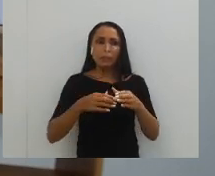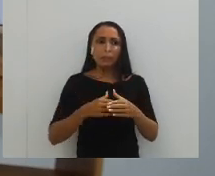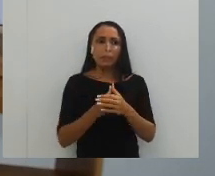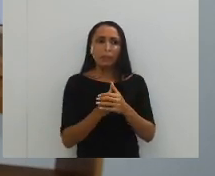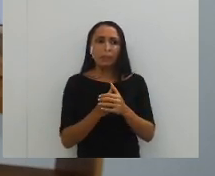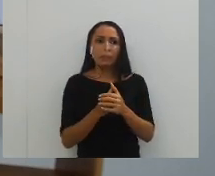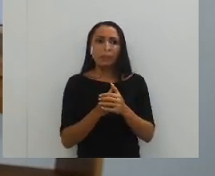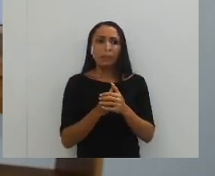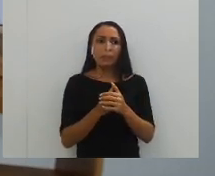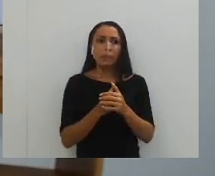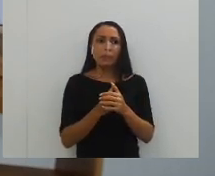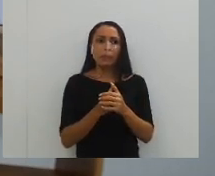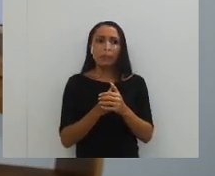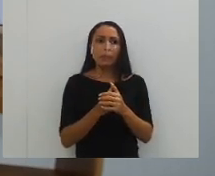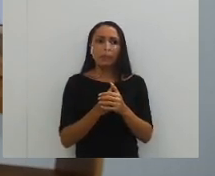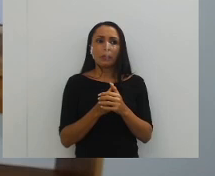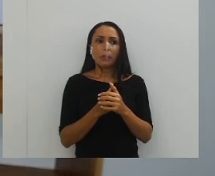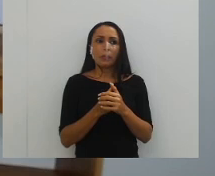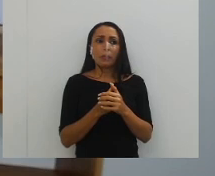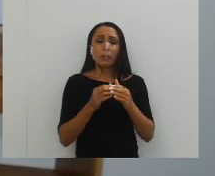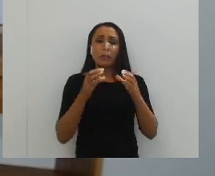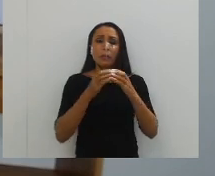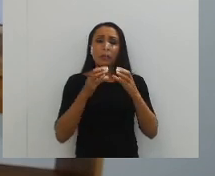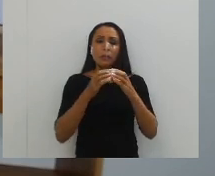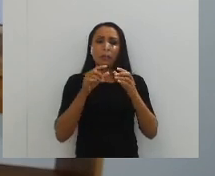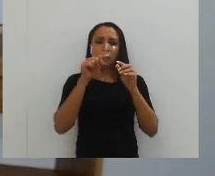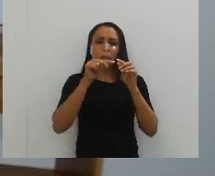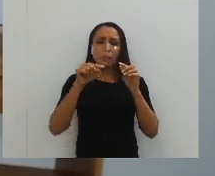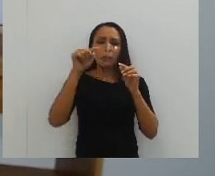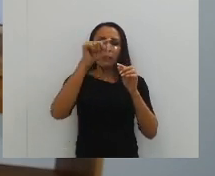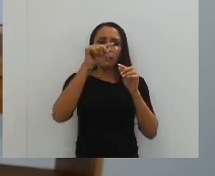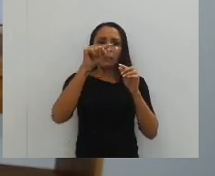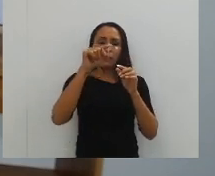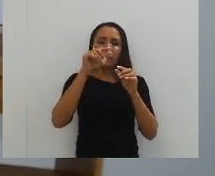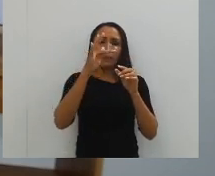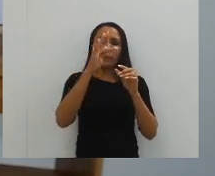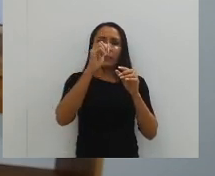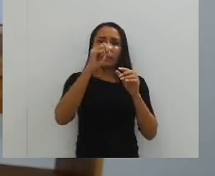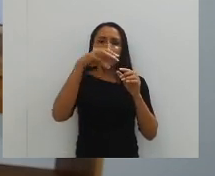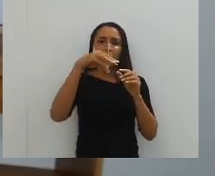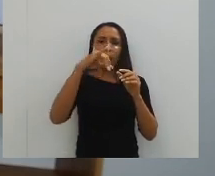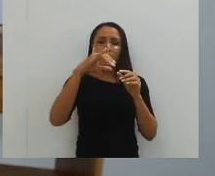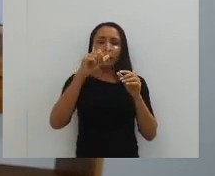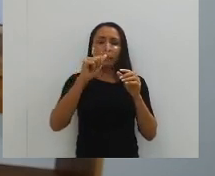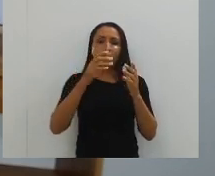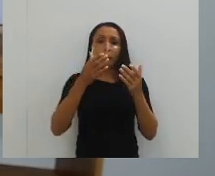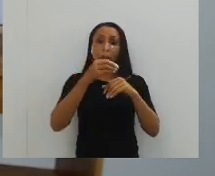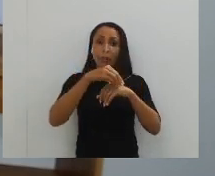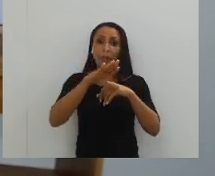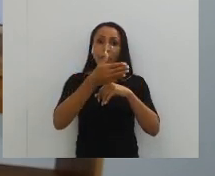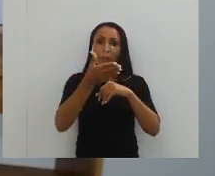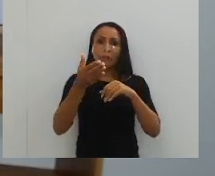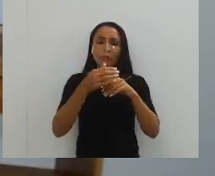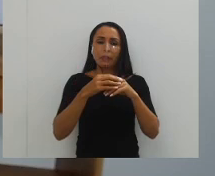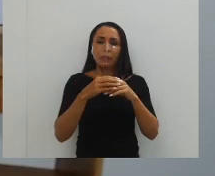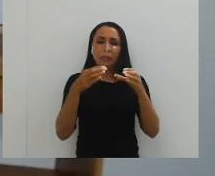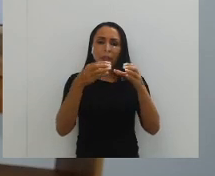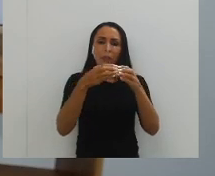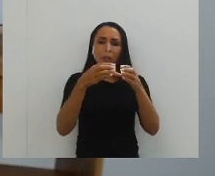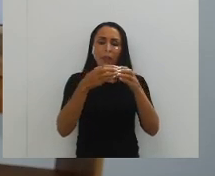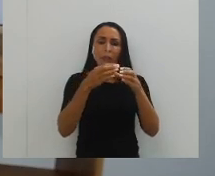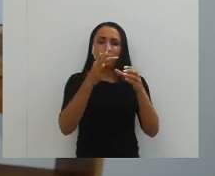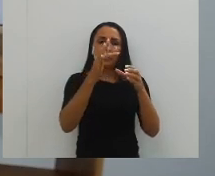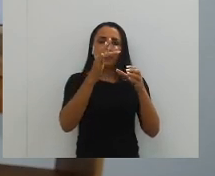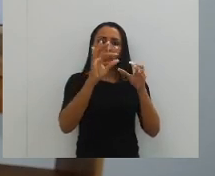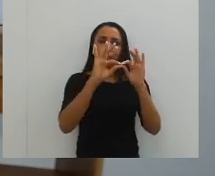gênero. Um conjunto de gênero forma uma família. Ó a dica, viu? Um conjunto de